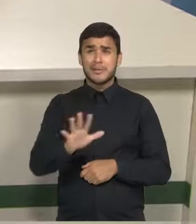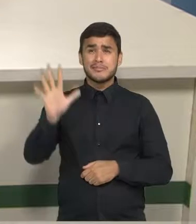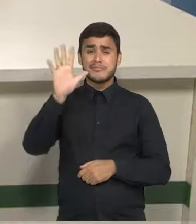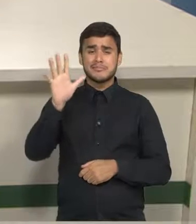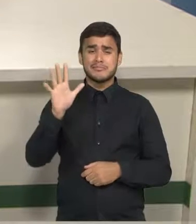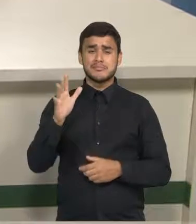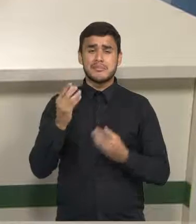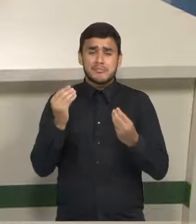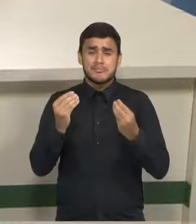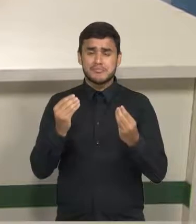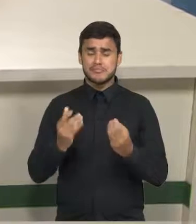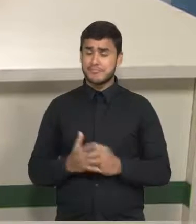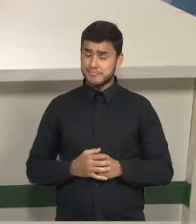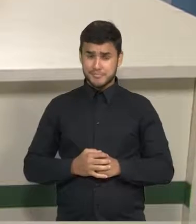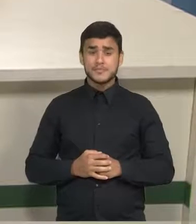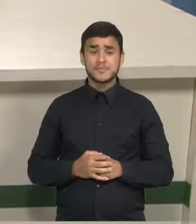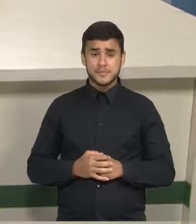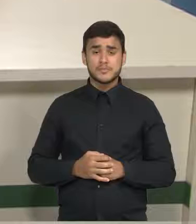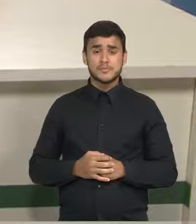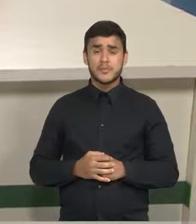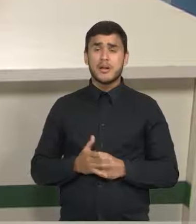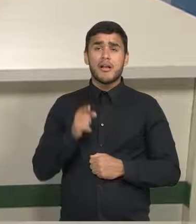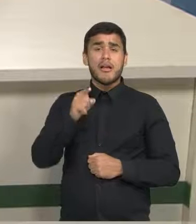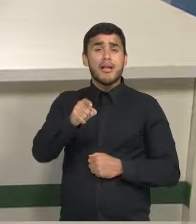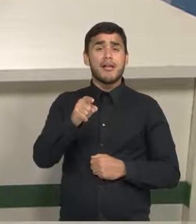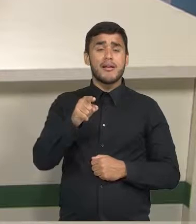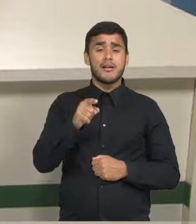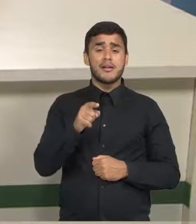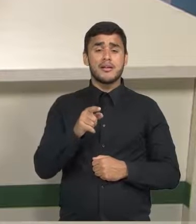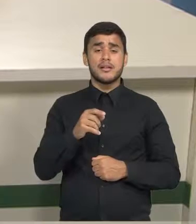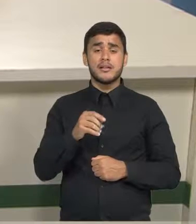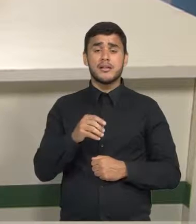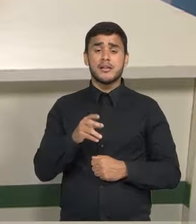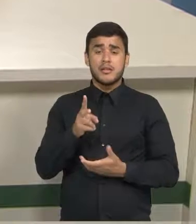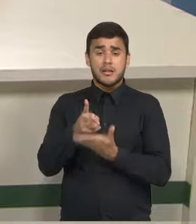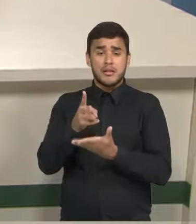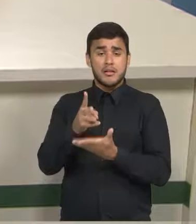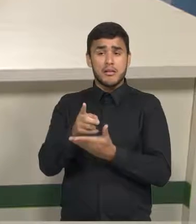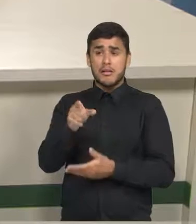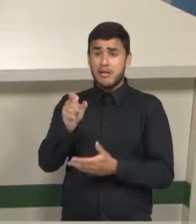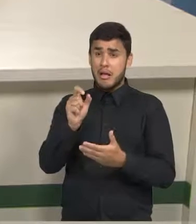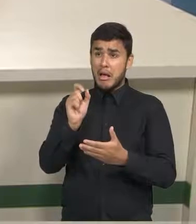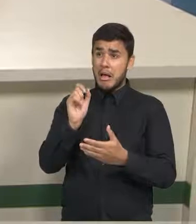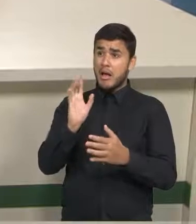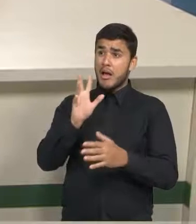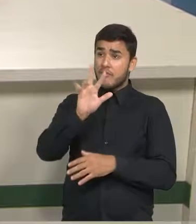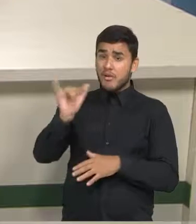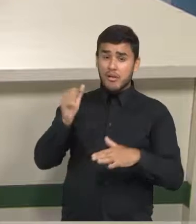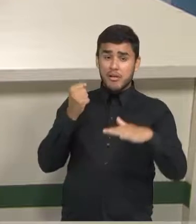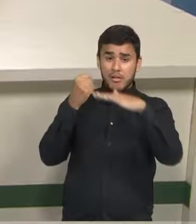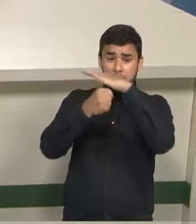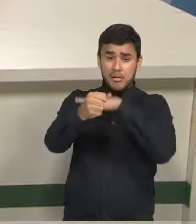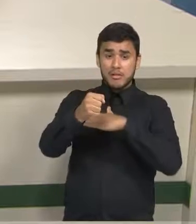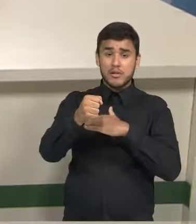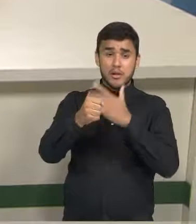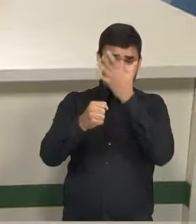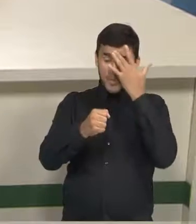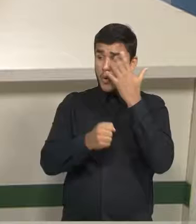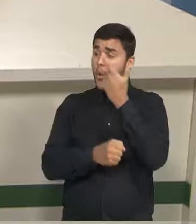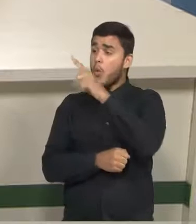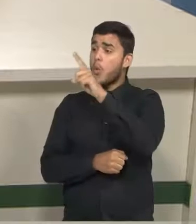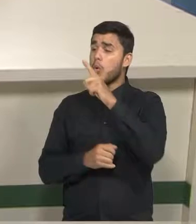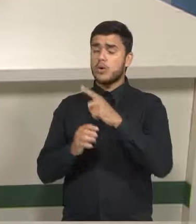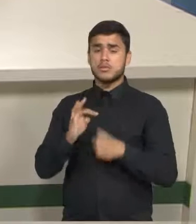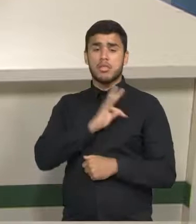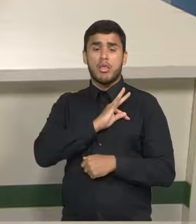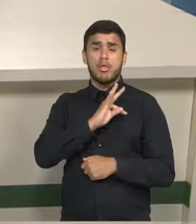no país, né? É um mal menor, né? Não é mal nenhum, cara. O bom é que ela continue sem tomar posse, porque fica lá um técnico lá e